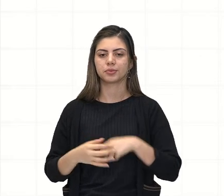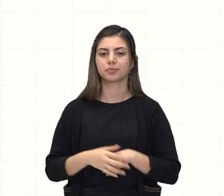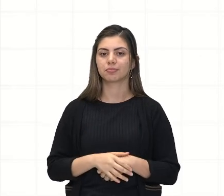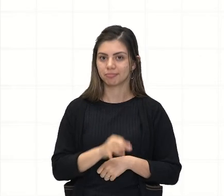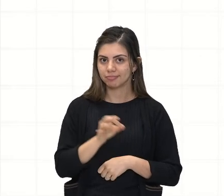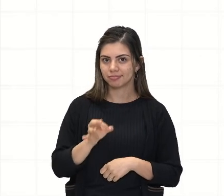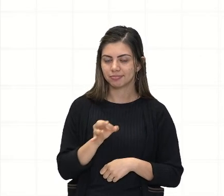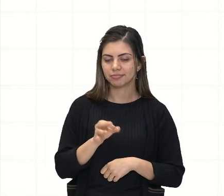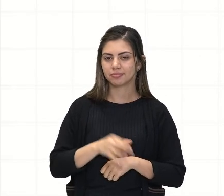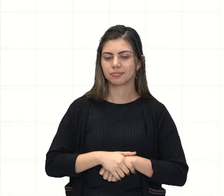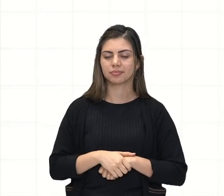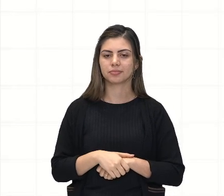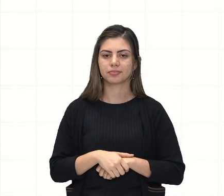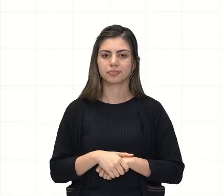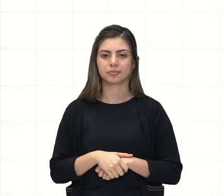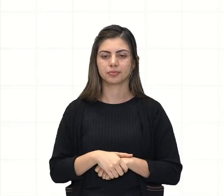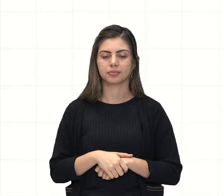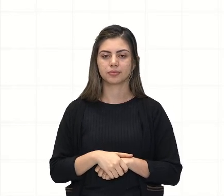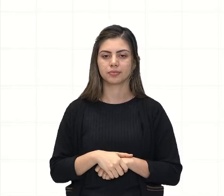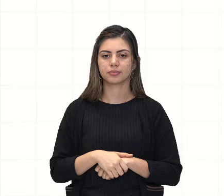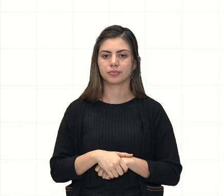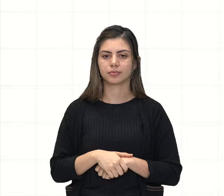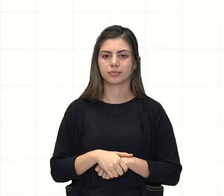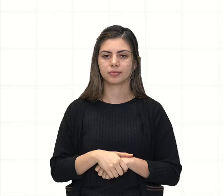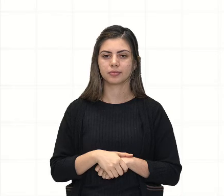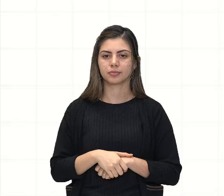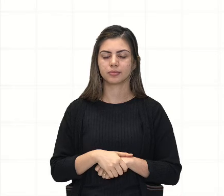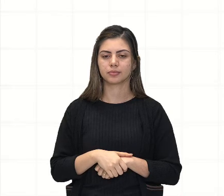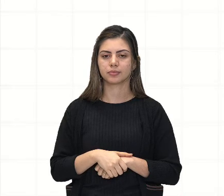Concordam? Aqui, ó.